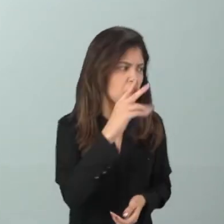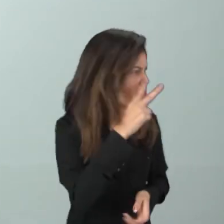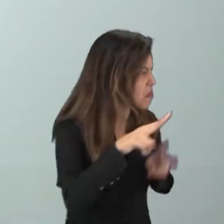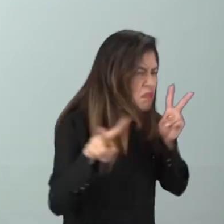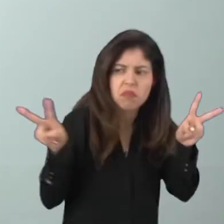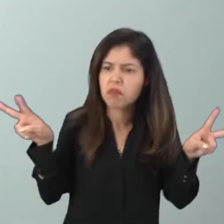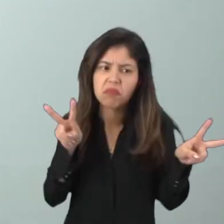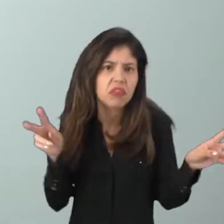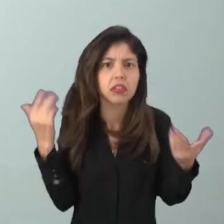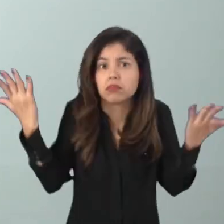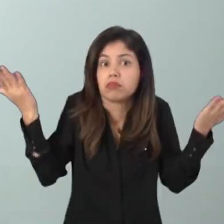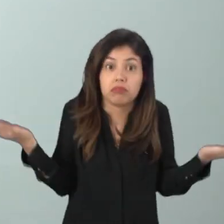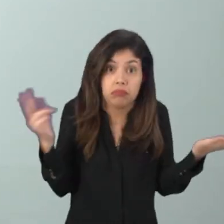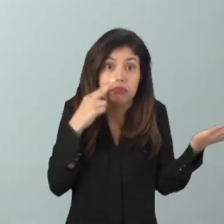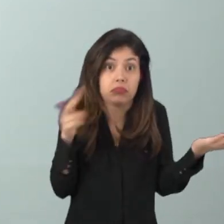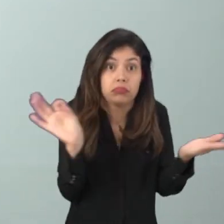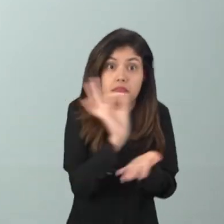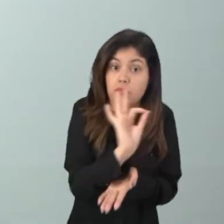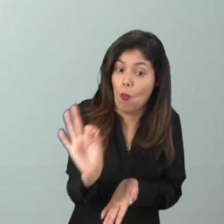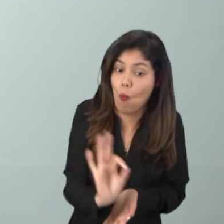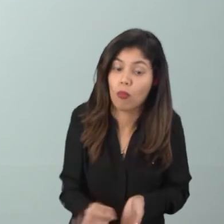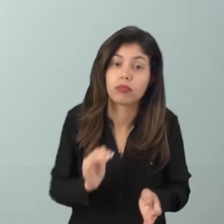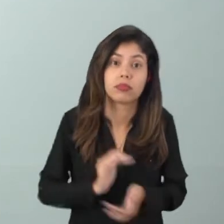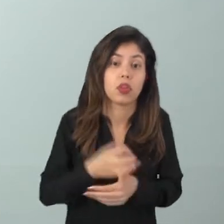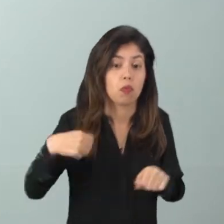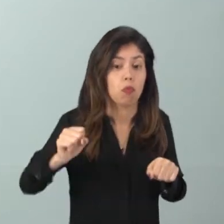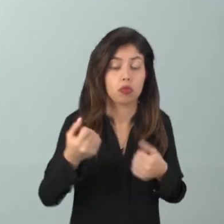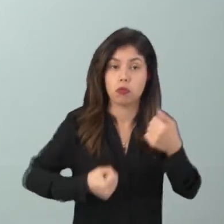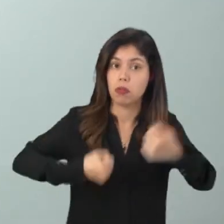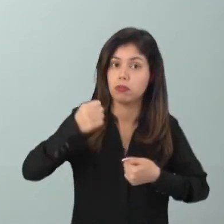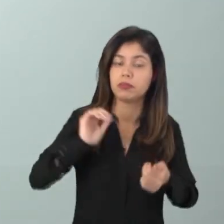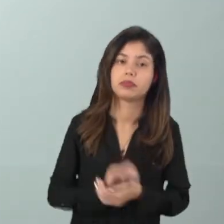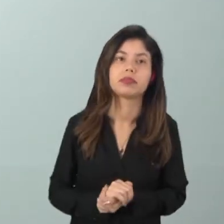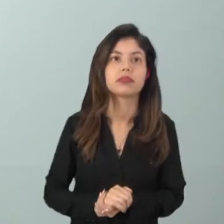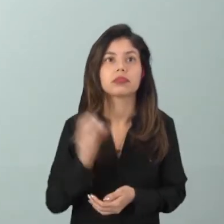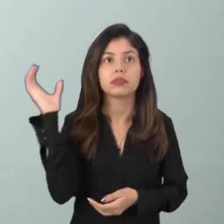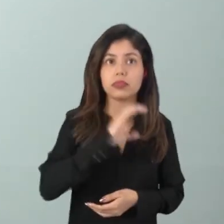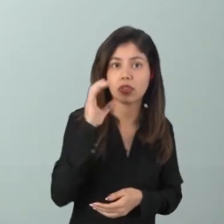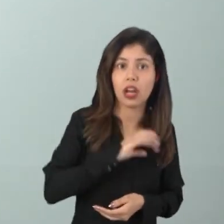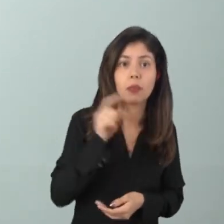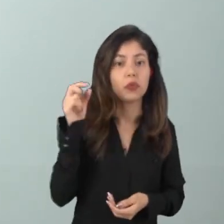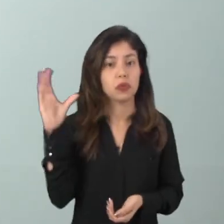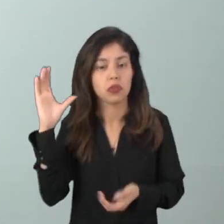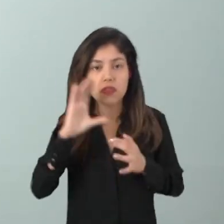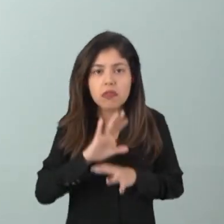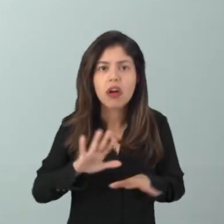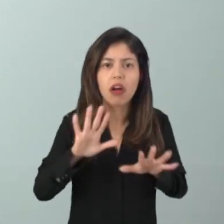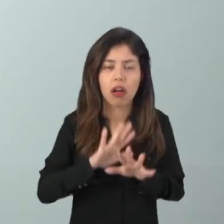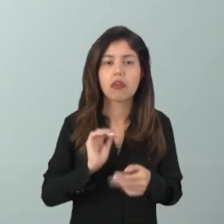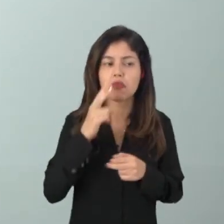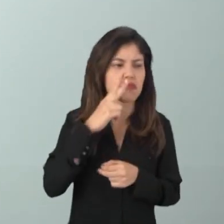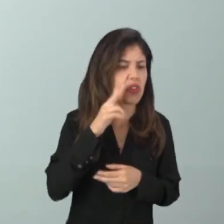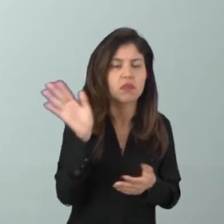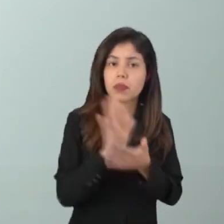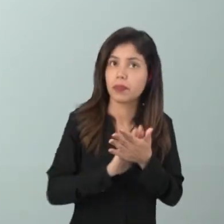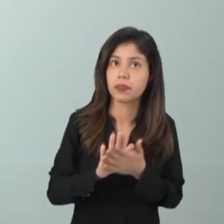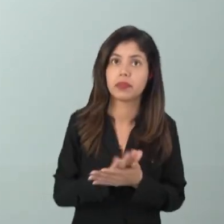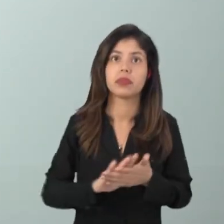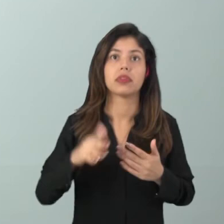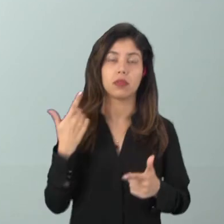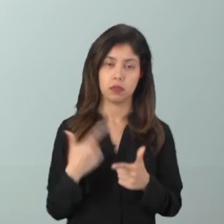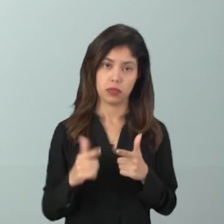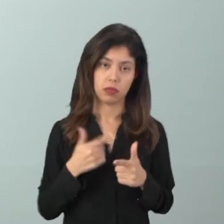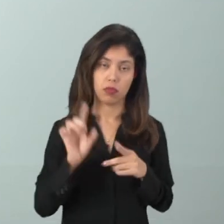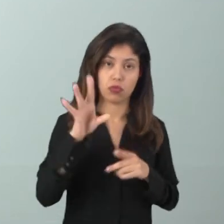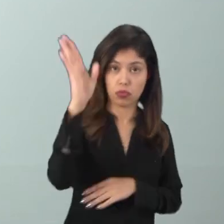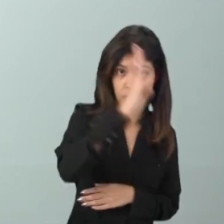para onde está vindo algum tipo de moto ou carro, ou com alta ou com baixa velocidade. E isso tem trazido acidente não